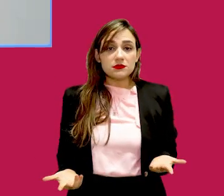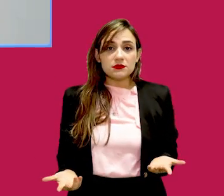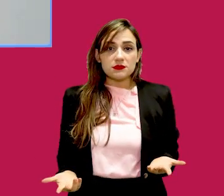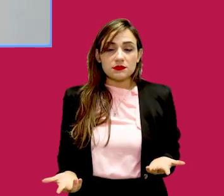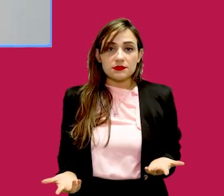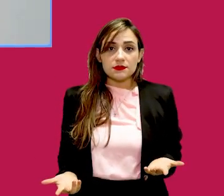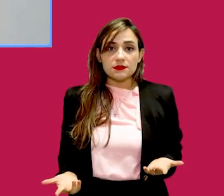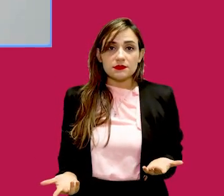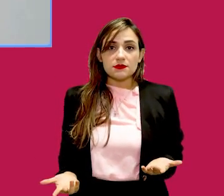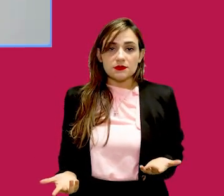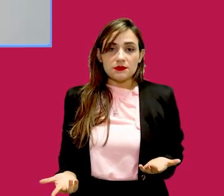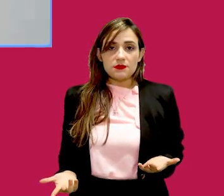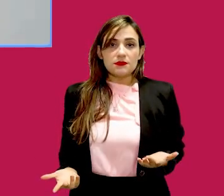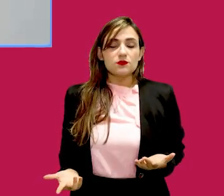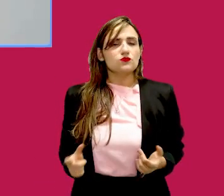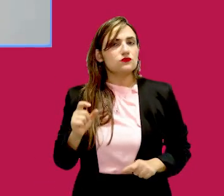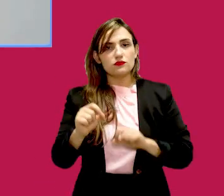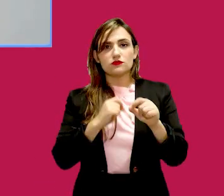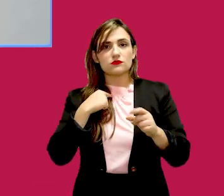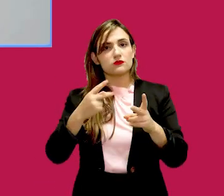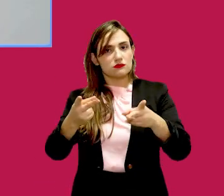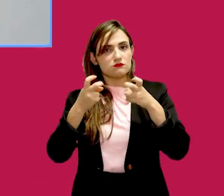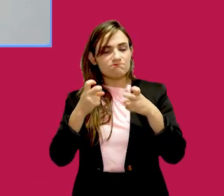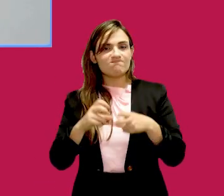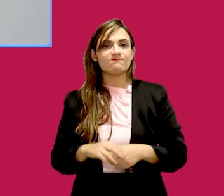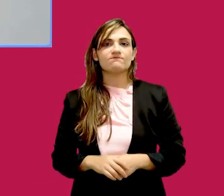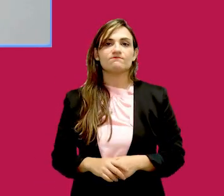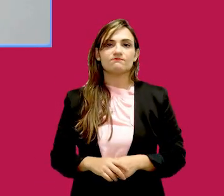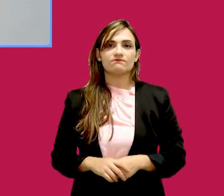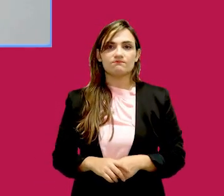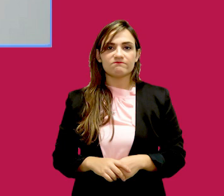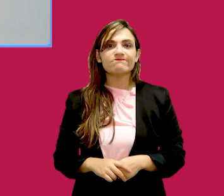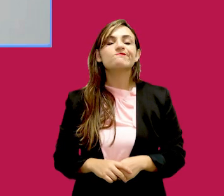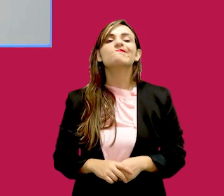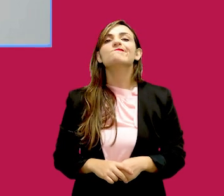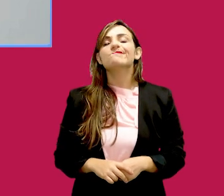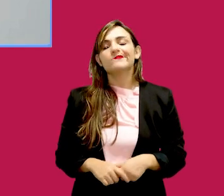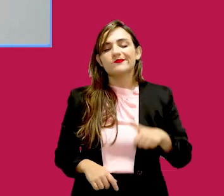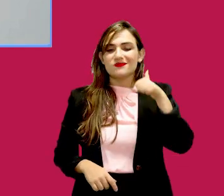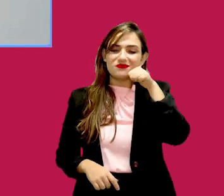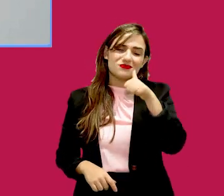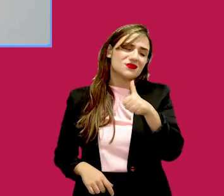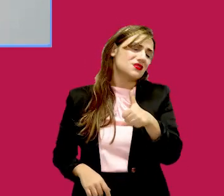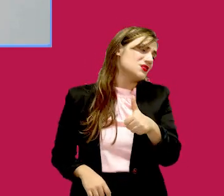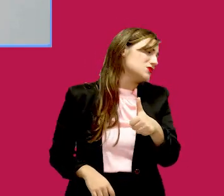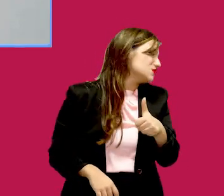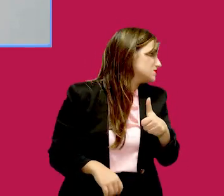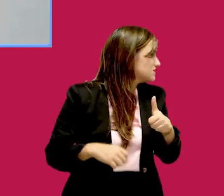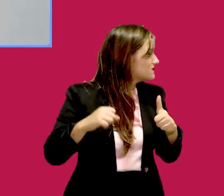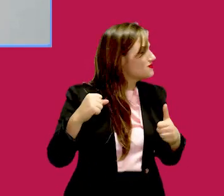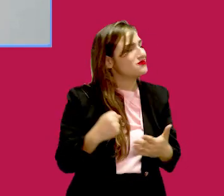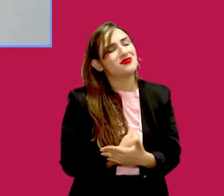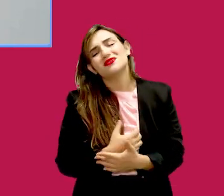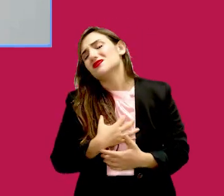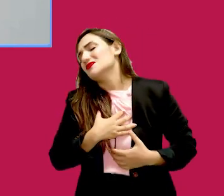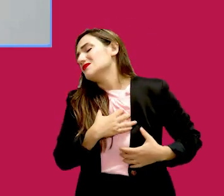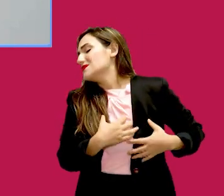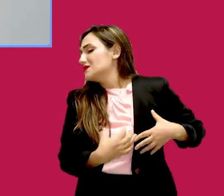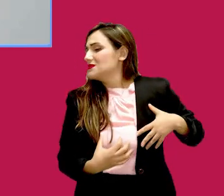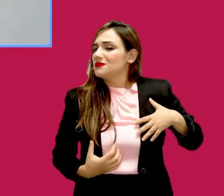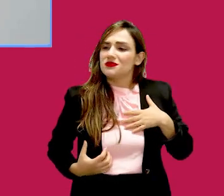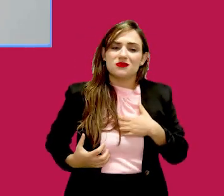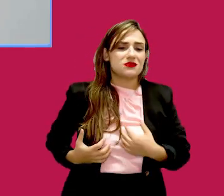vê, o que a gente percebe é o grande aborrecimento na vida dela. Realmente há um